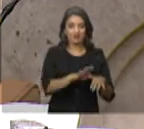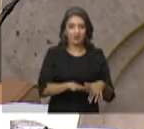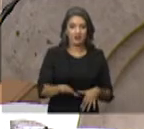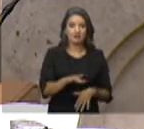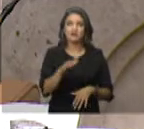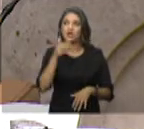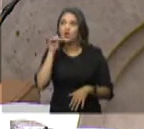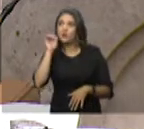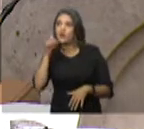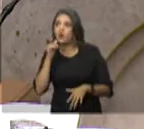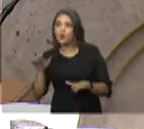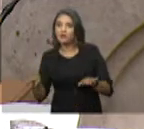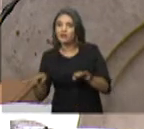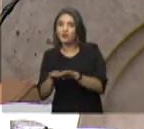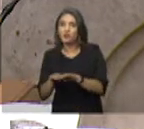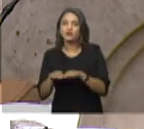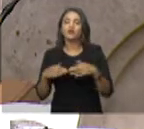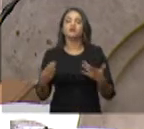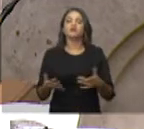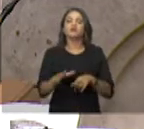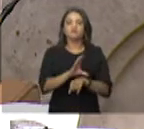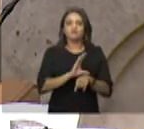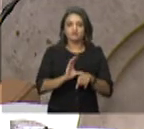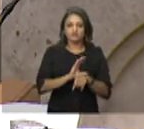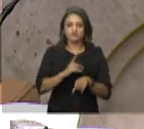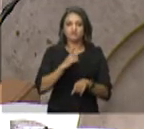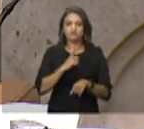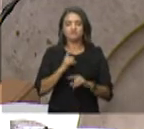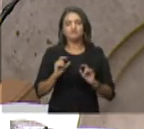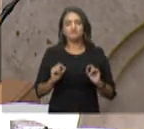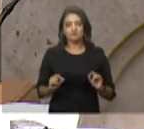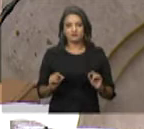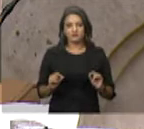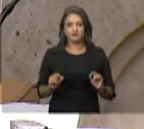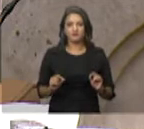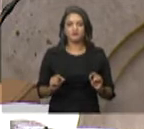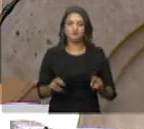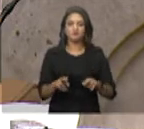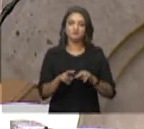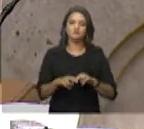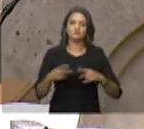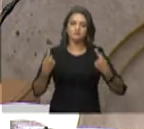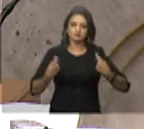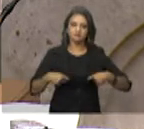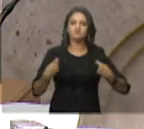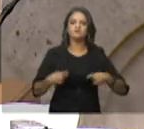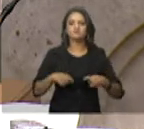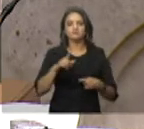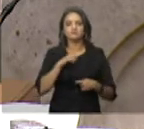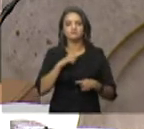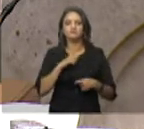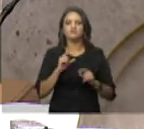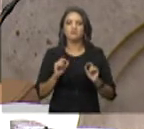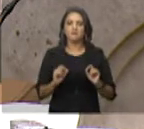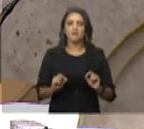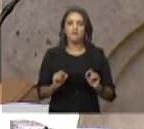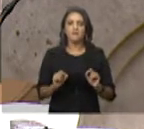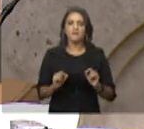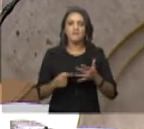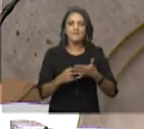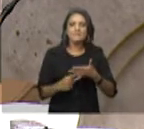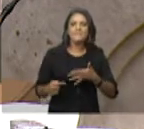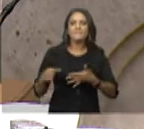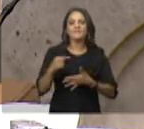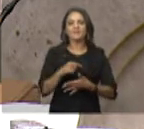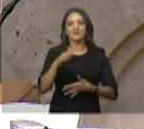mulheres constitucionalmente erigidas de flui a necessidade de se conceder primazia